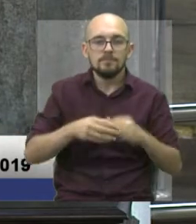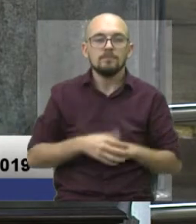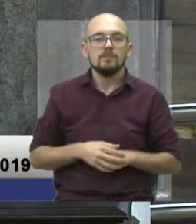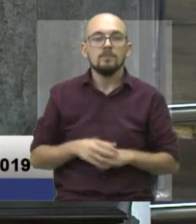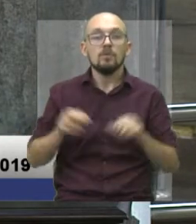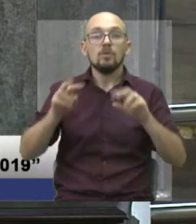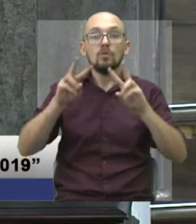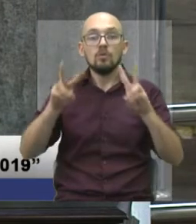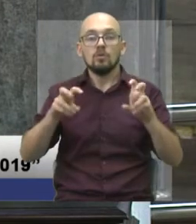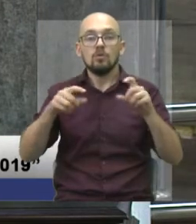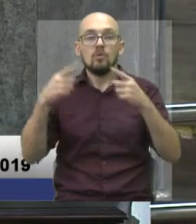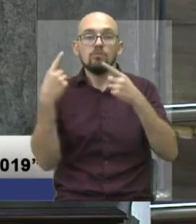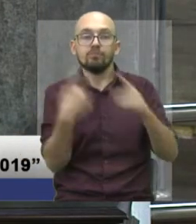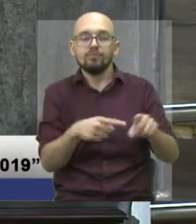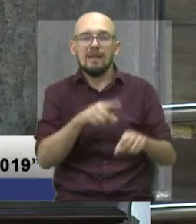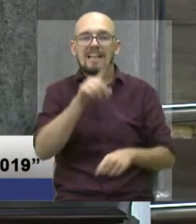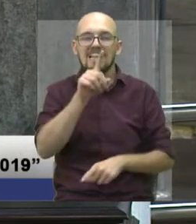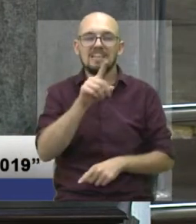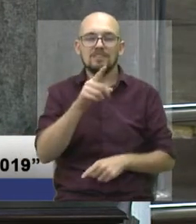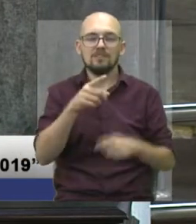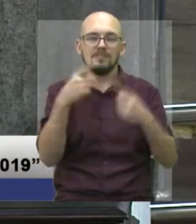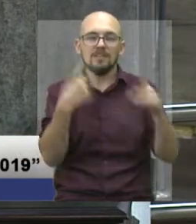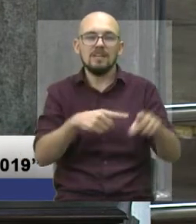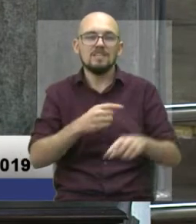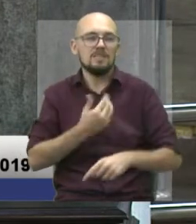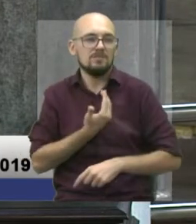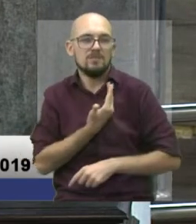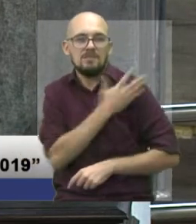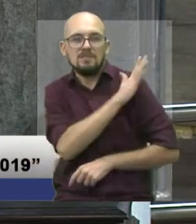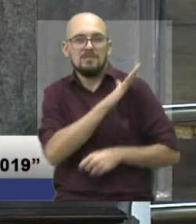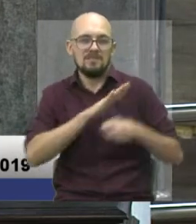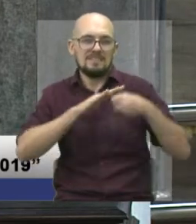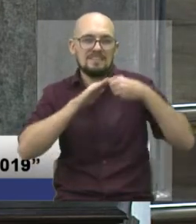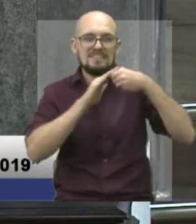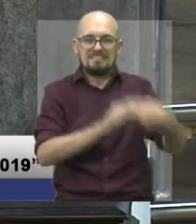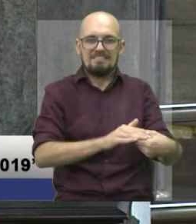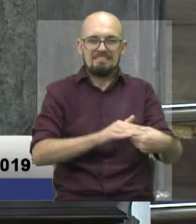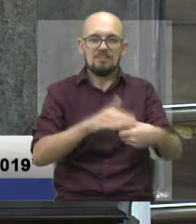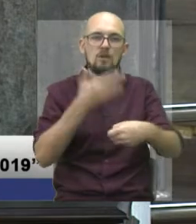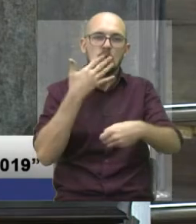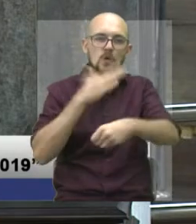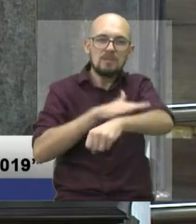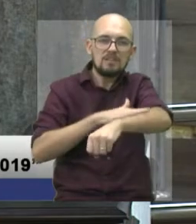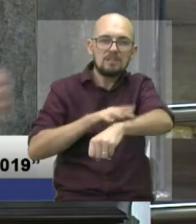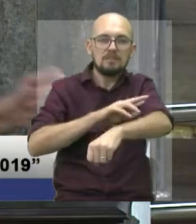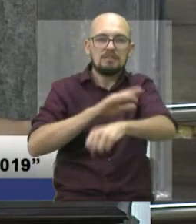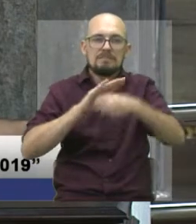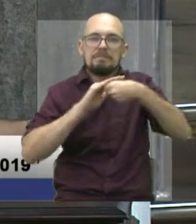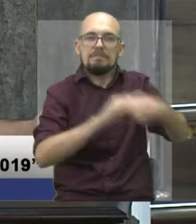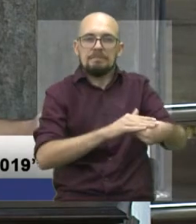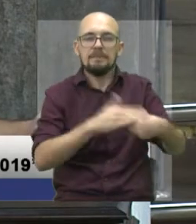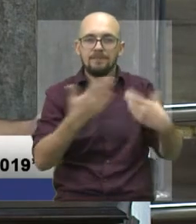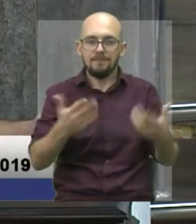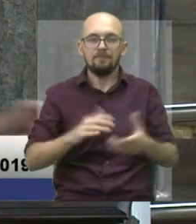contra xenofobia e racismo. Então, assim, são pautas de inclusão, são pautas de direitos humanos, são pautas